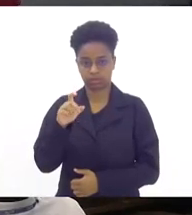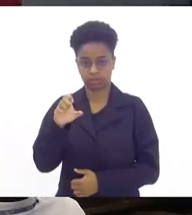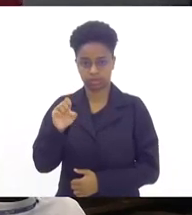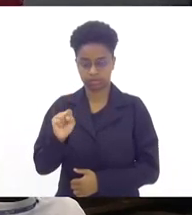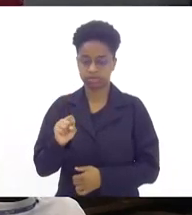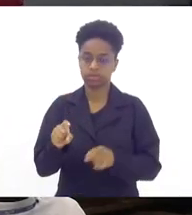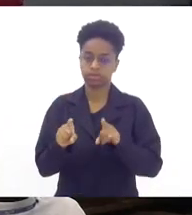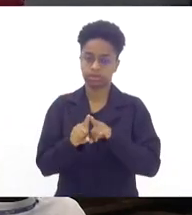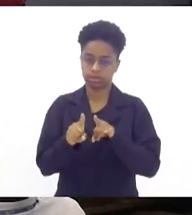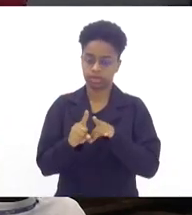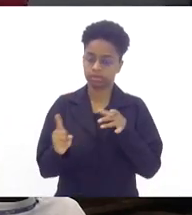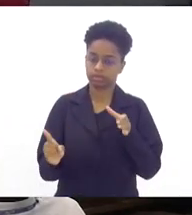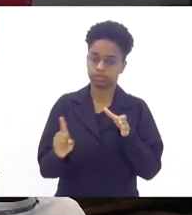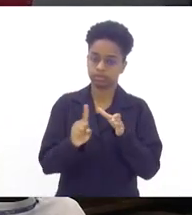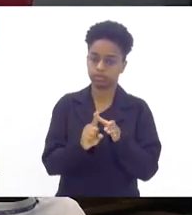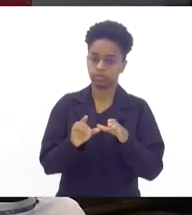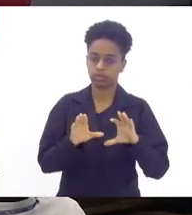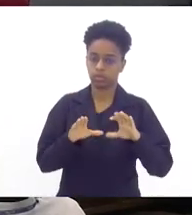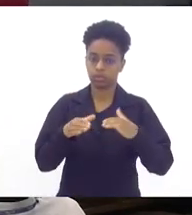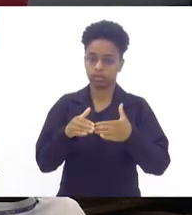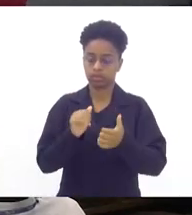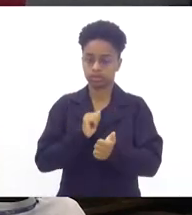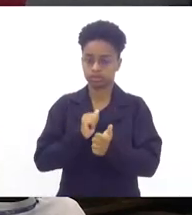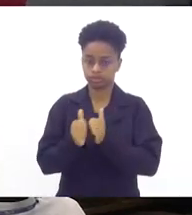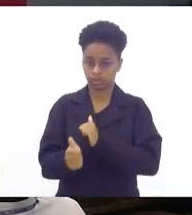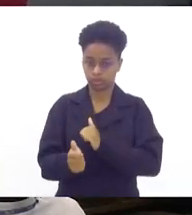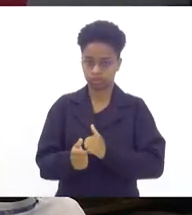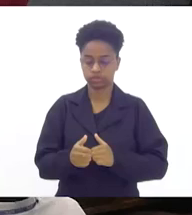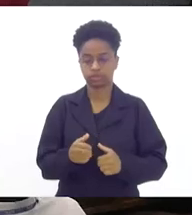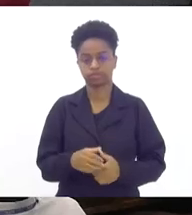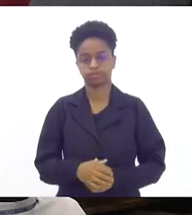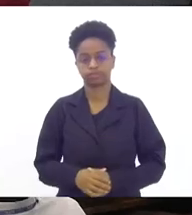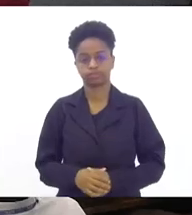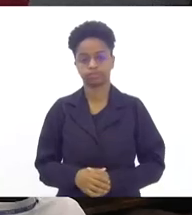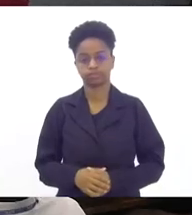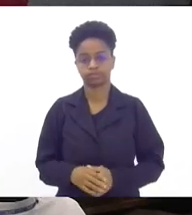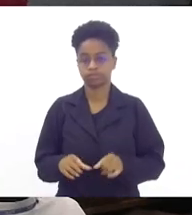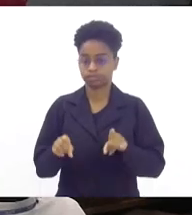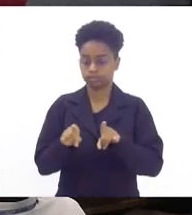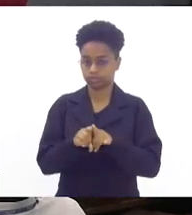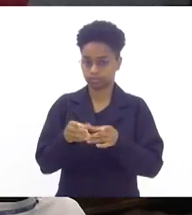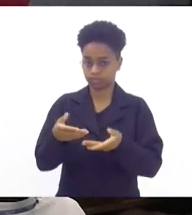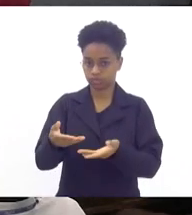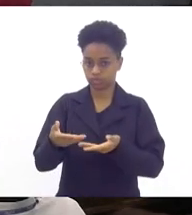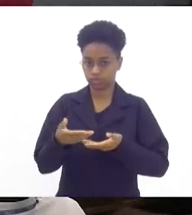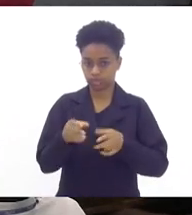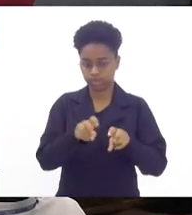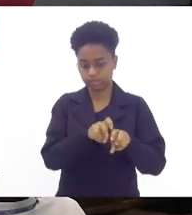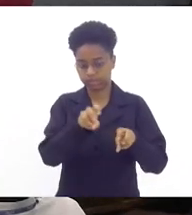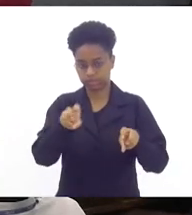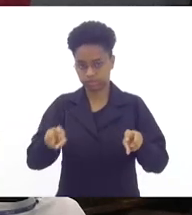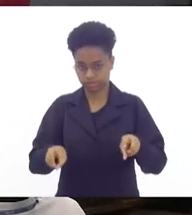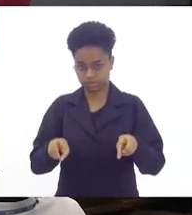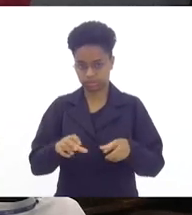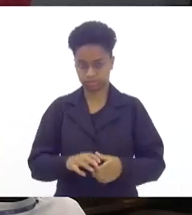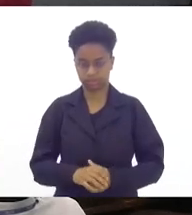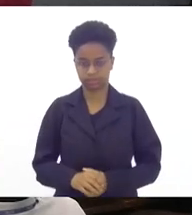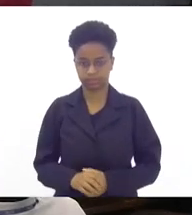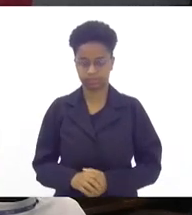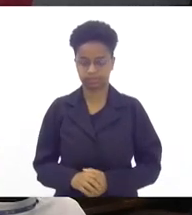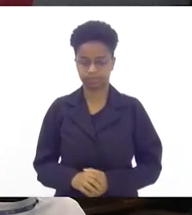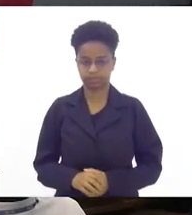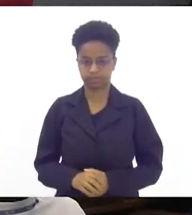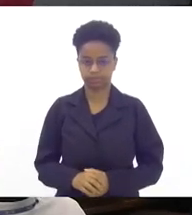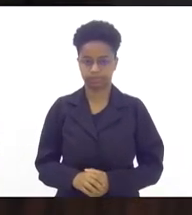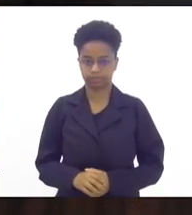é também membro da comissão de esporte e lazer Quero convidar para sentar tomar assento a